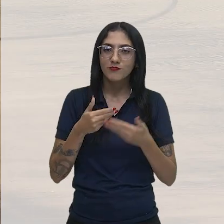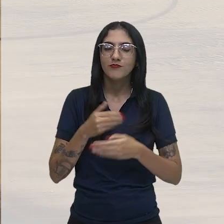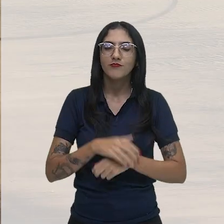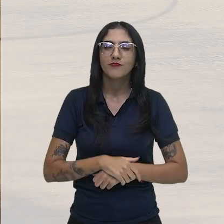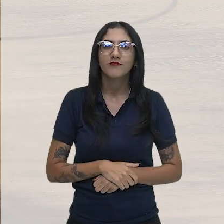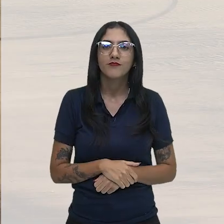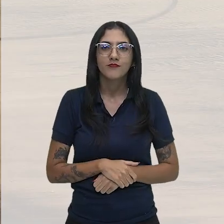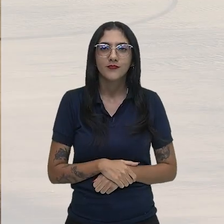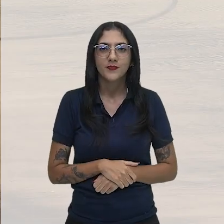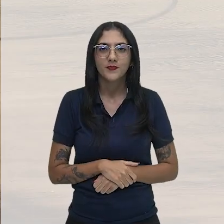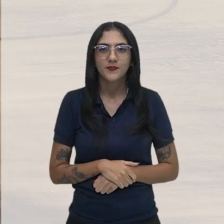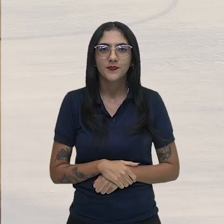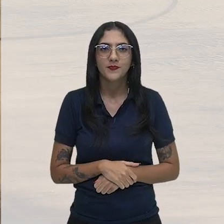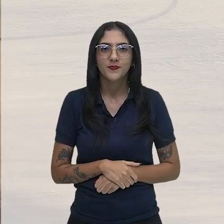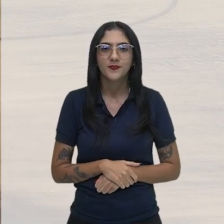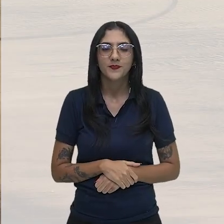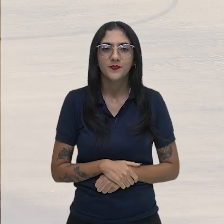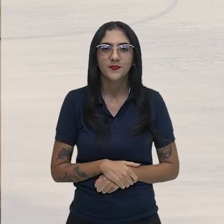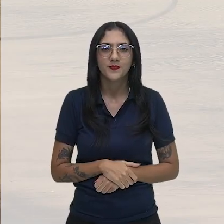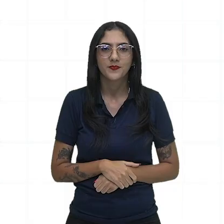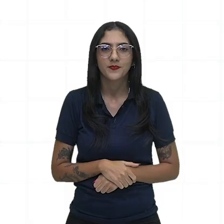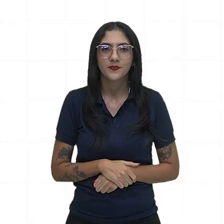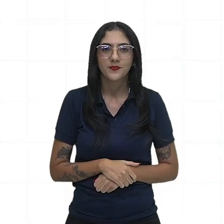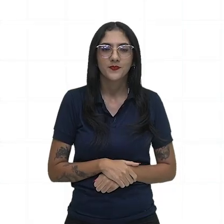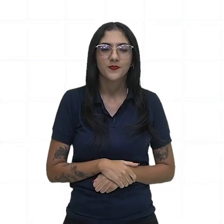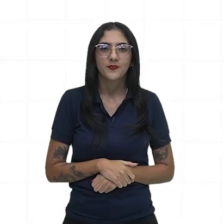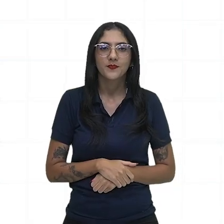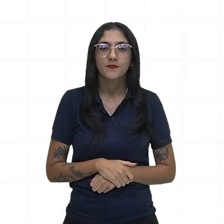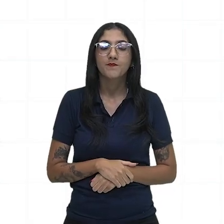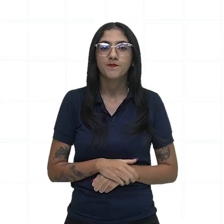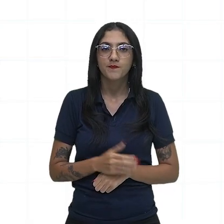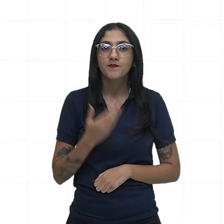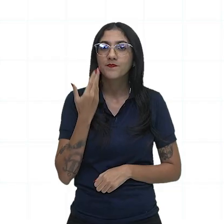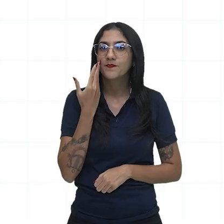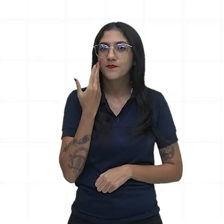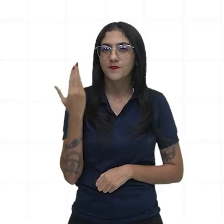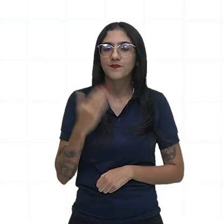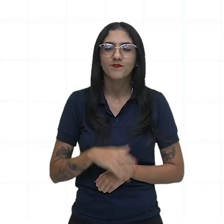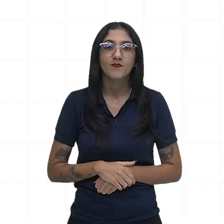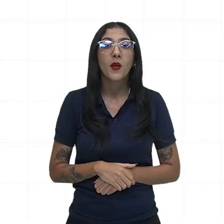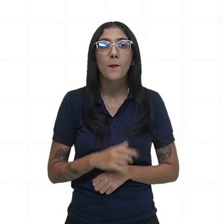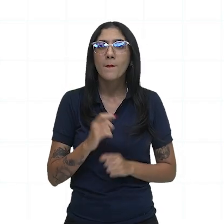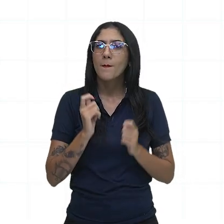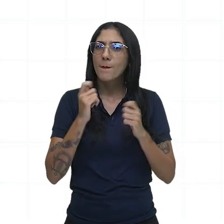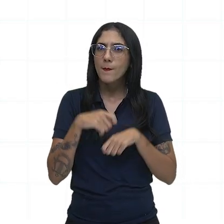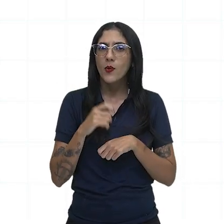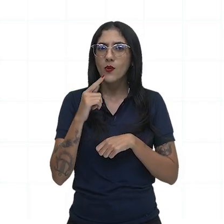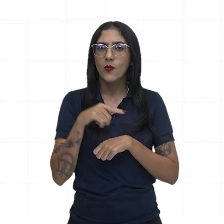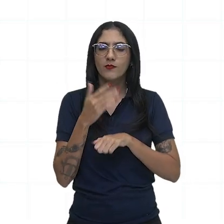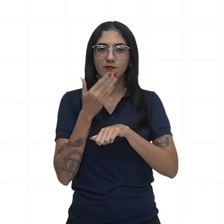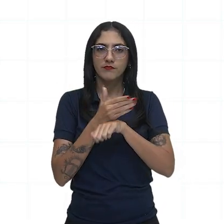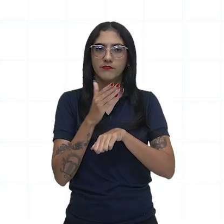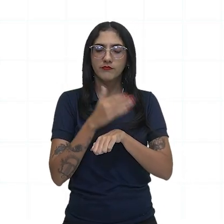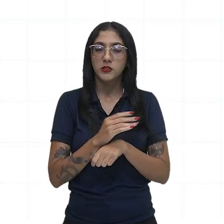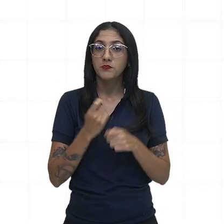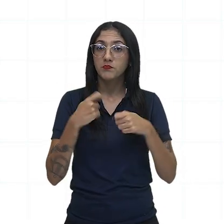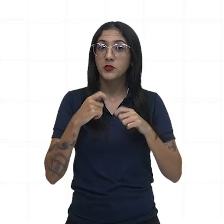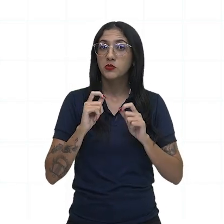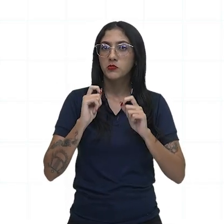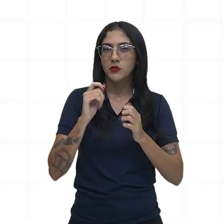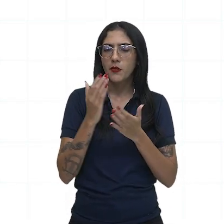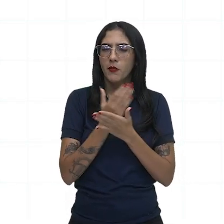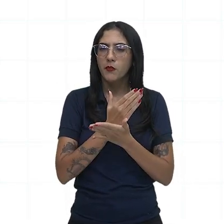lá? Vamos ver quais são as nossas próximas informações? Então, para que aconteça a luta, nós precisamos ali